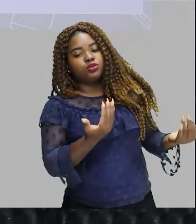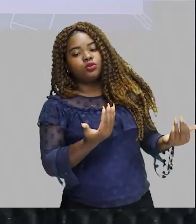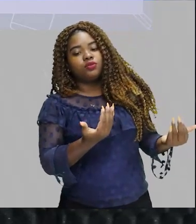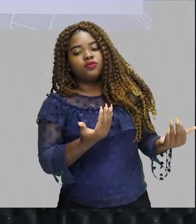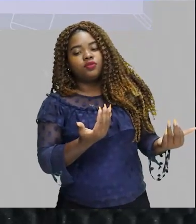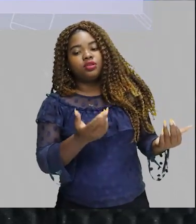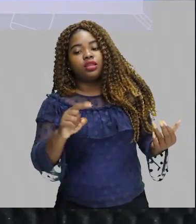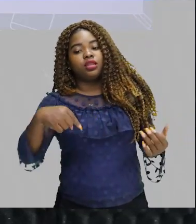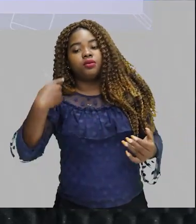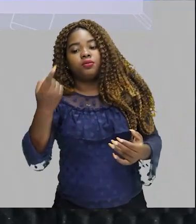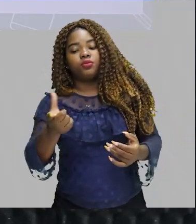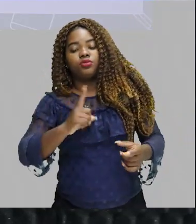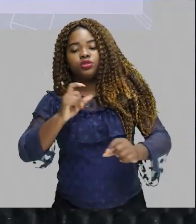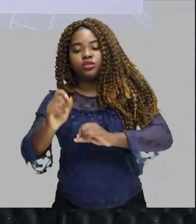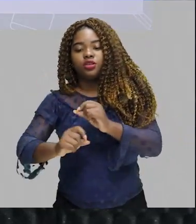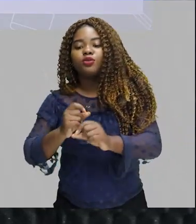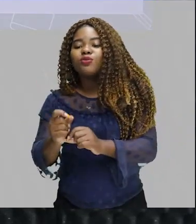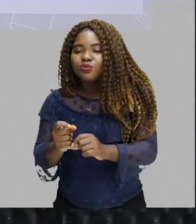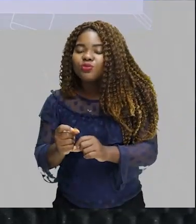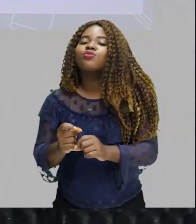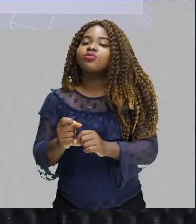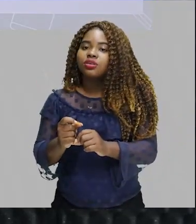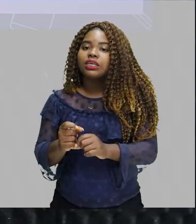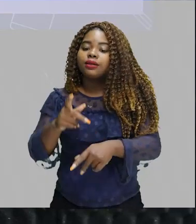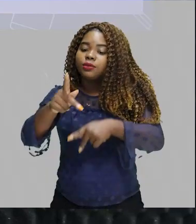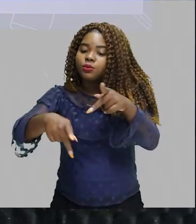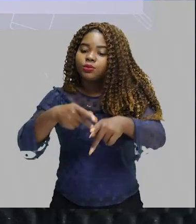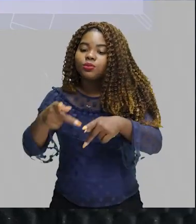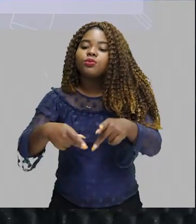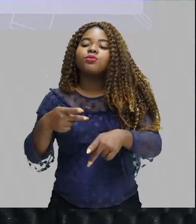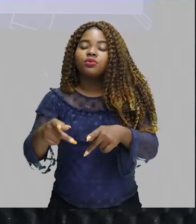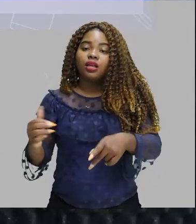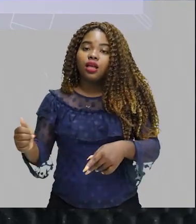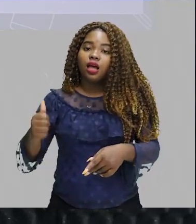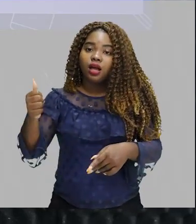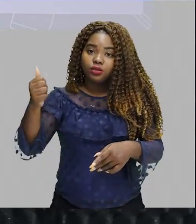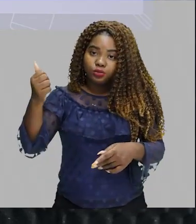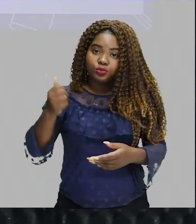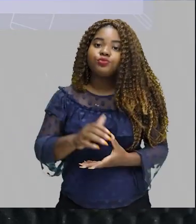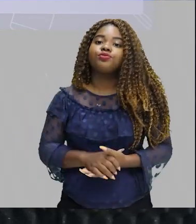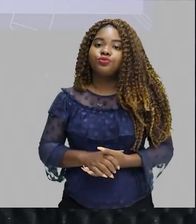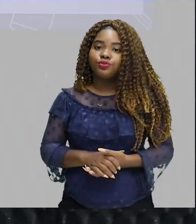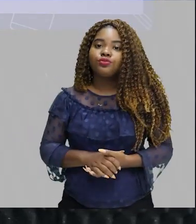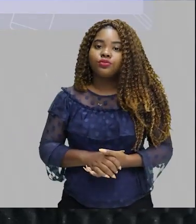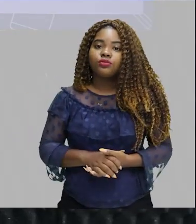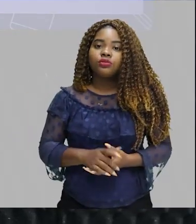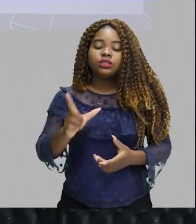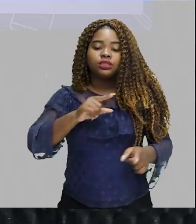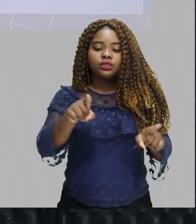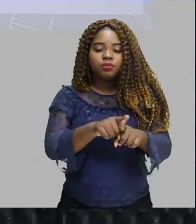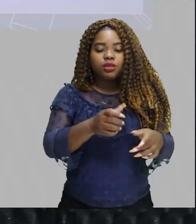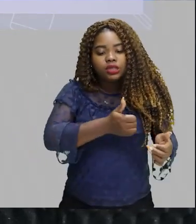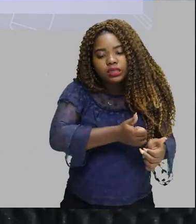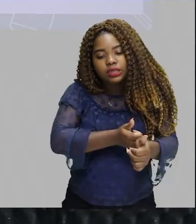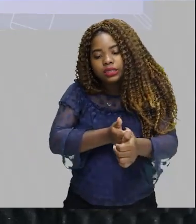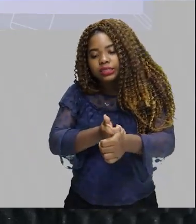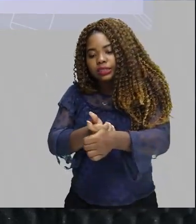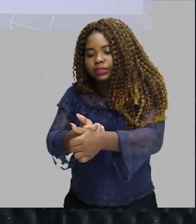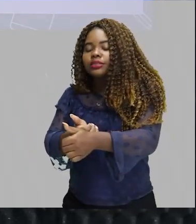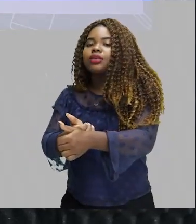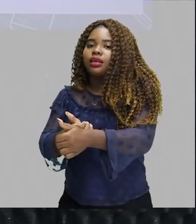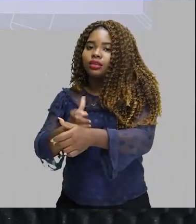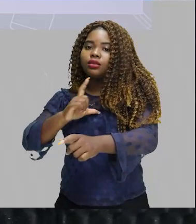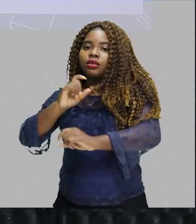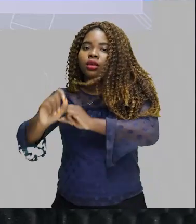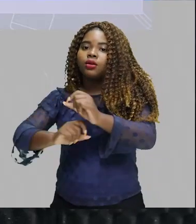ou seja, majoritariamente adulta, e uma tendência mundial que segue uma população adulta caminhando para idosa.